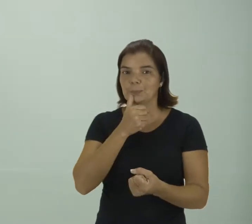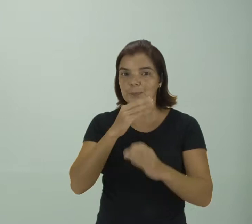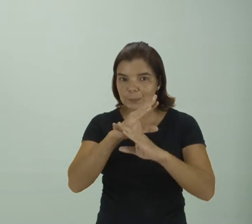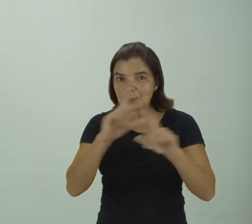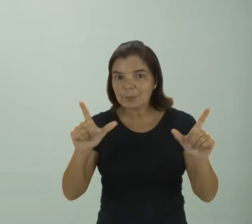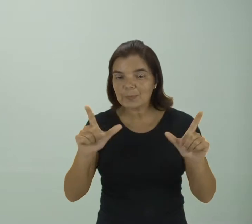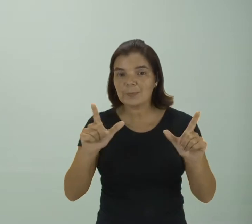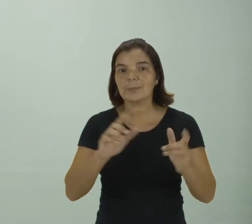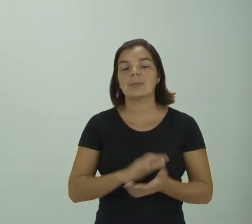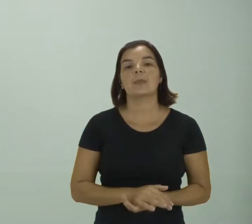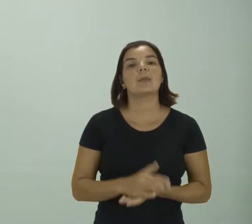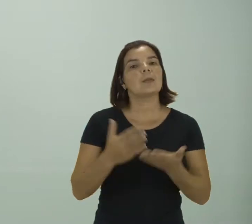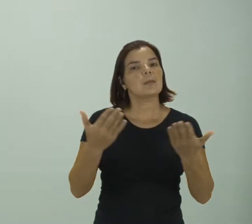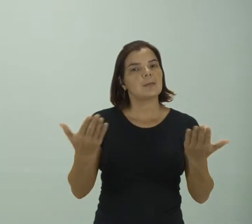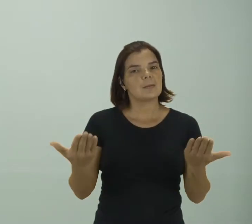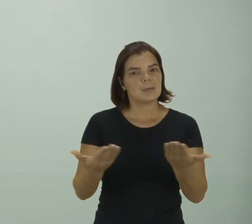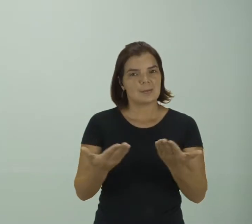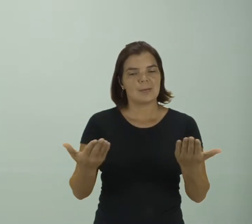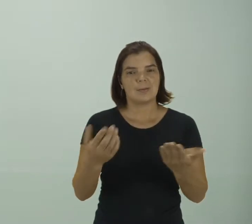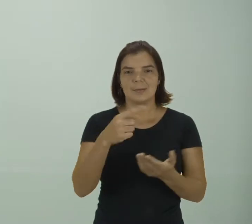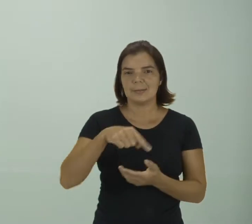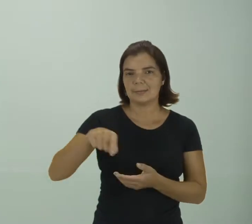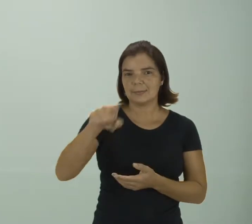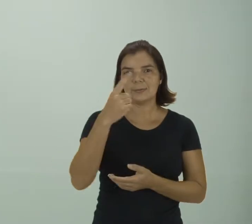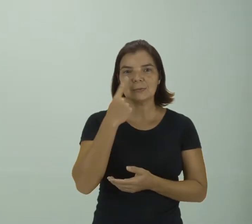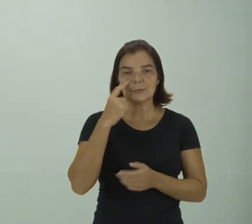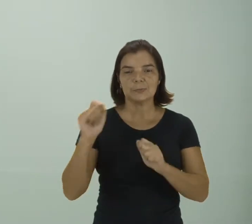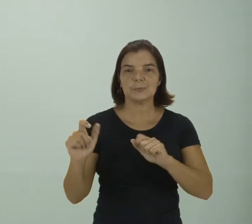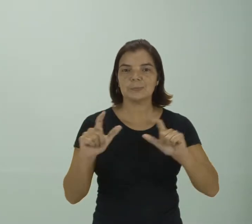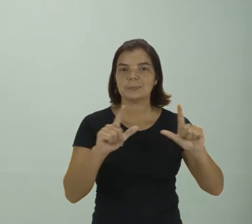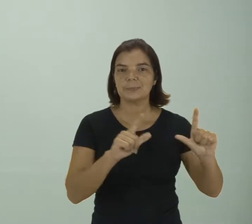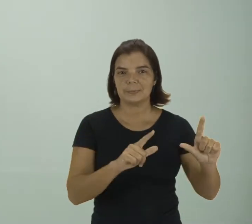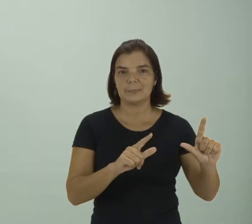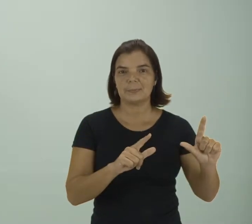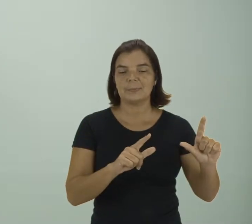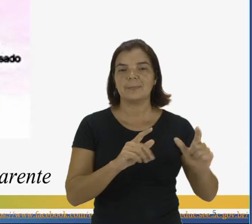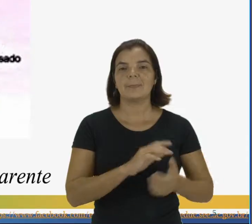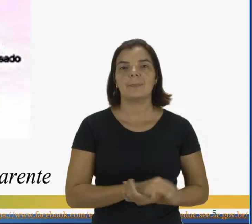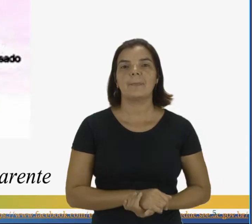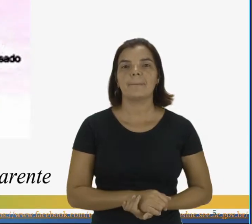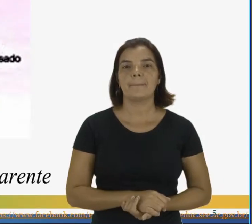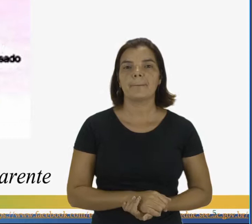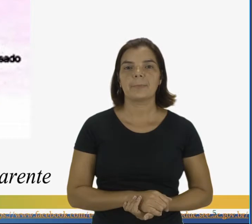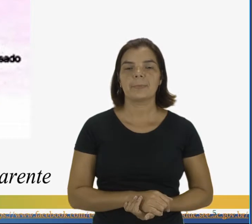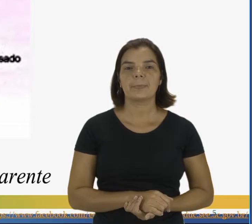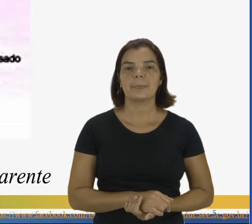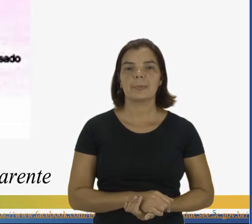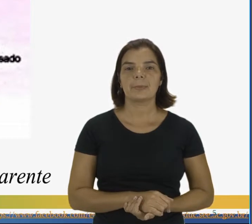claro? Então agora, eu quero que vocês confiram comigo a imagem seguinte.